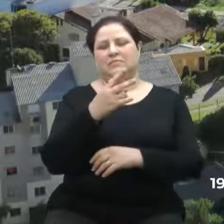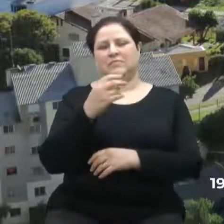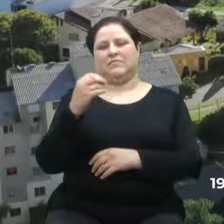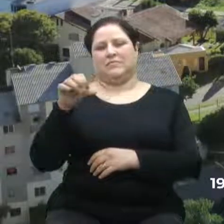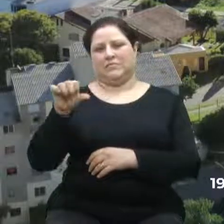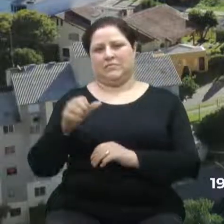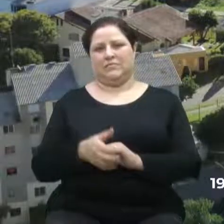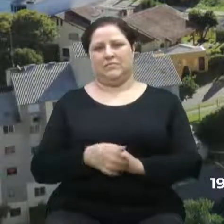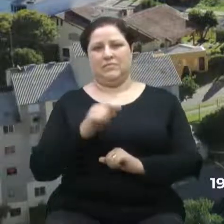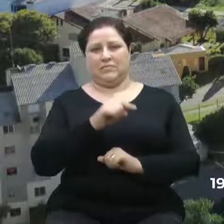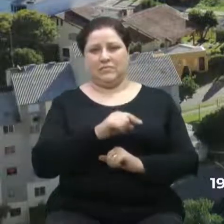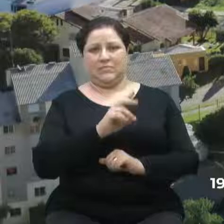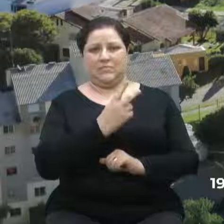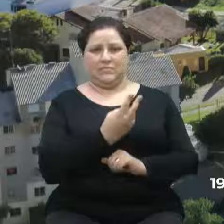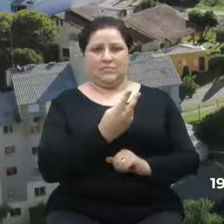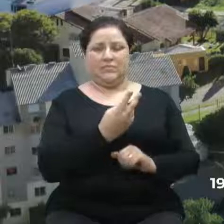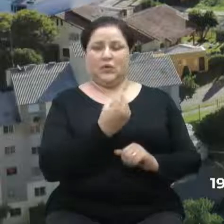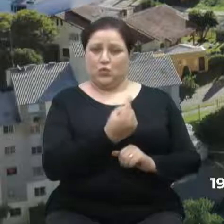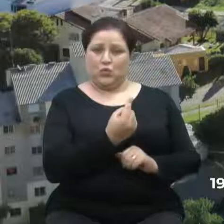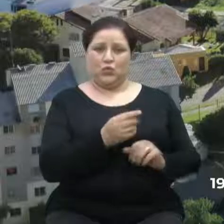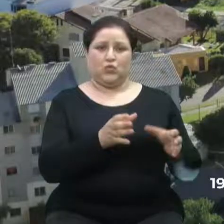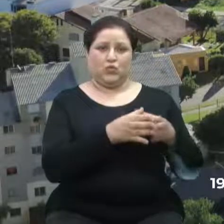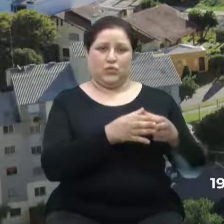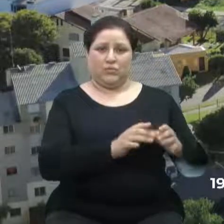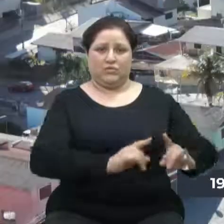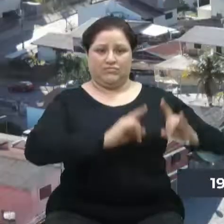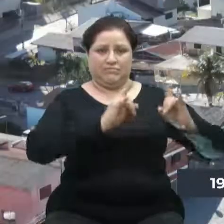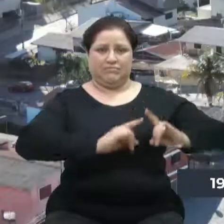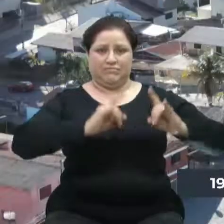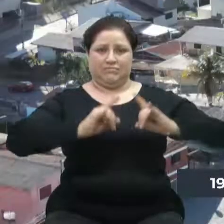é um complexo. Nós temos vários complexos no Risso.